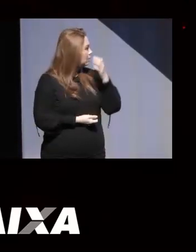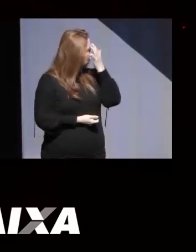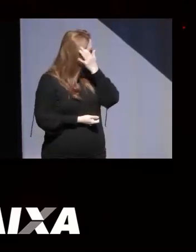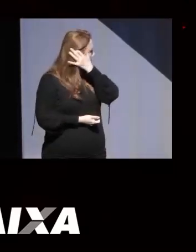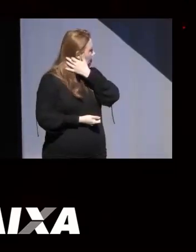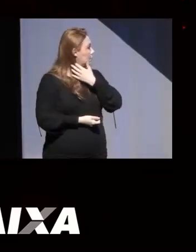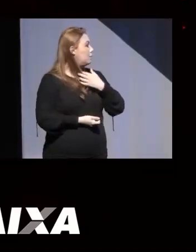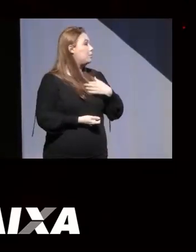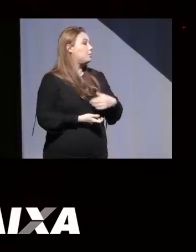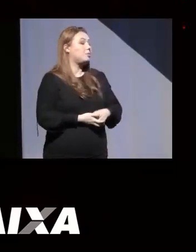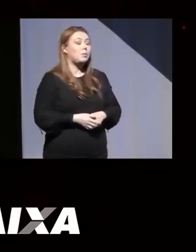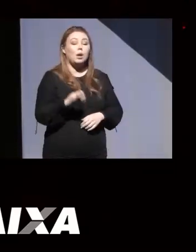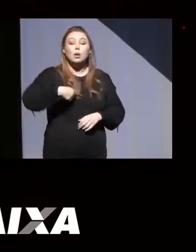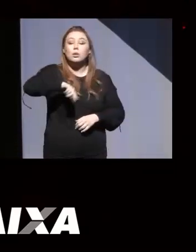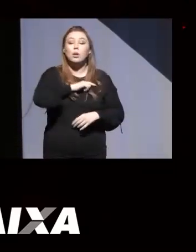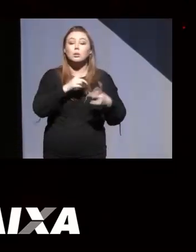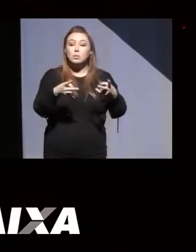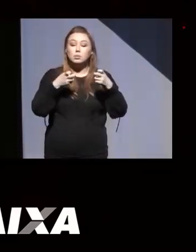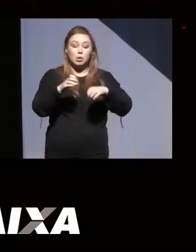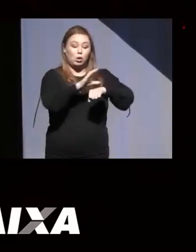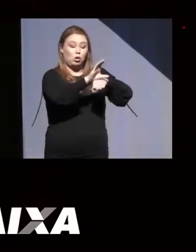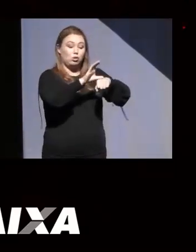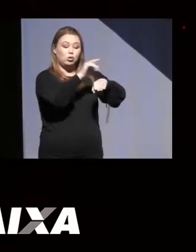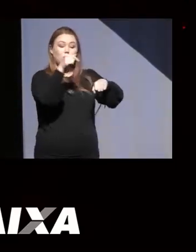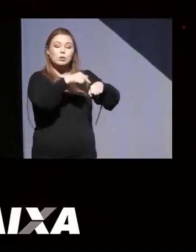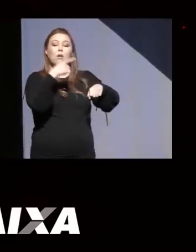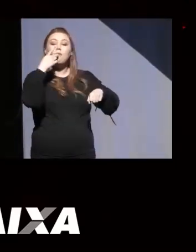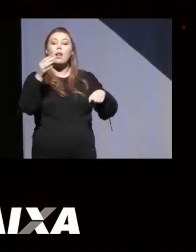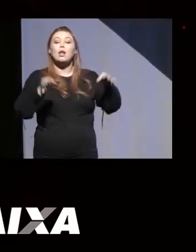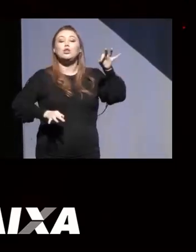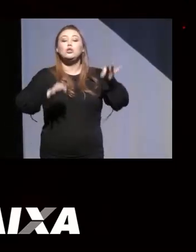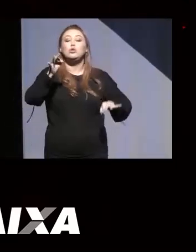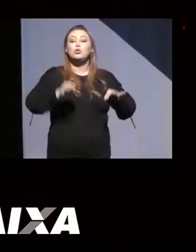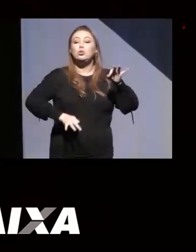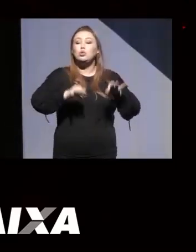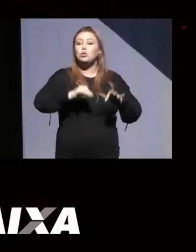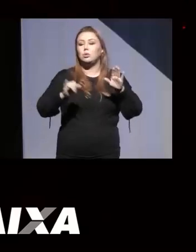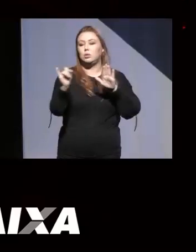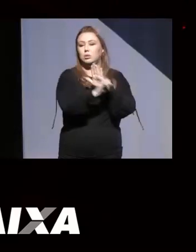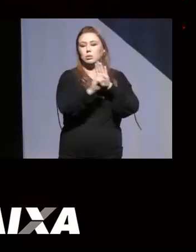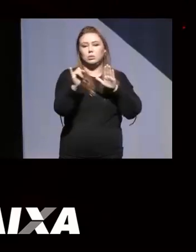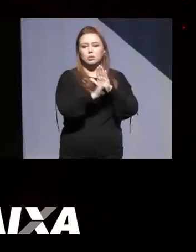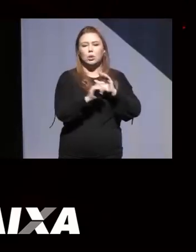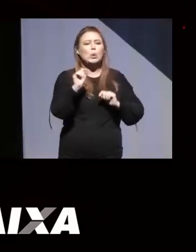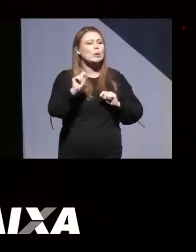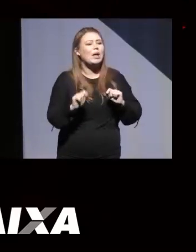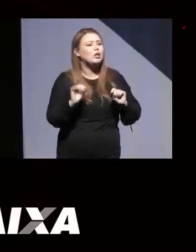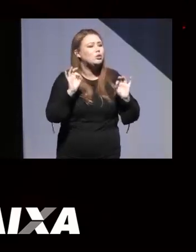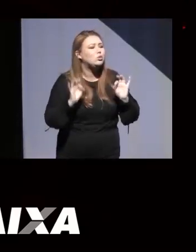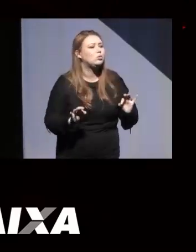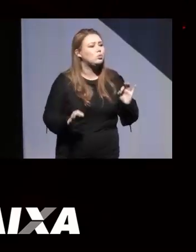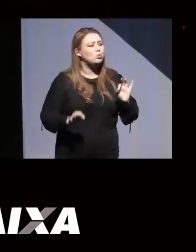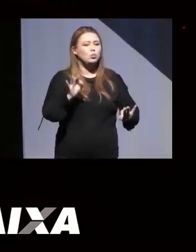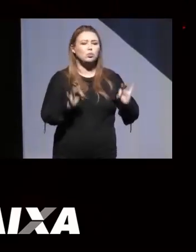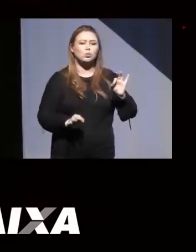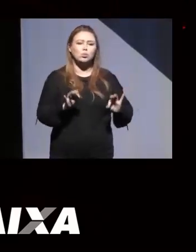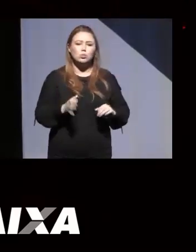Nós vimos que a Constituição fala, então, em justiça tributária. O que é justo, tributariamente